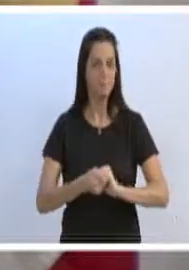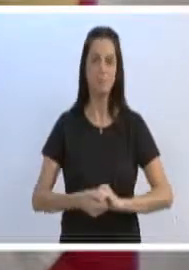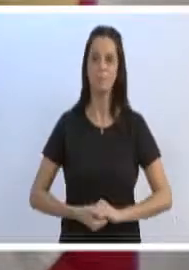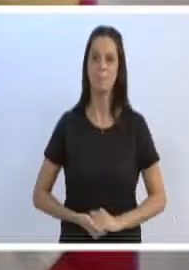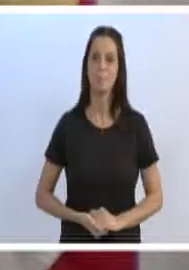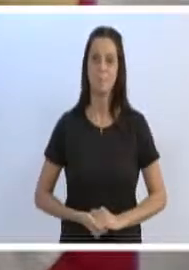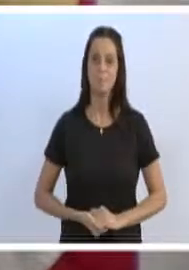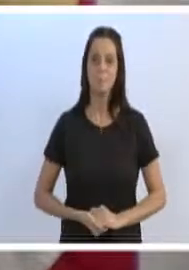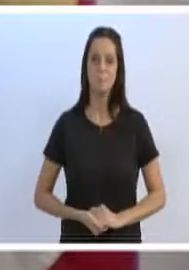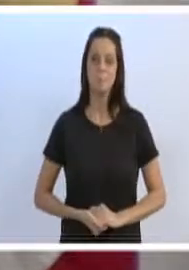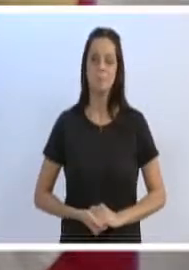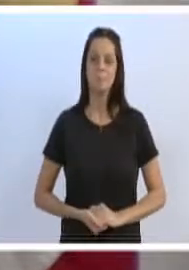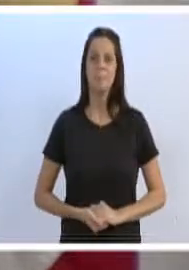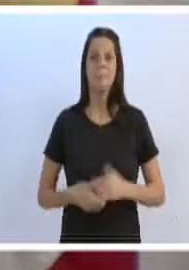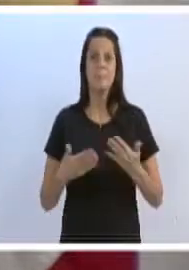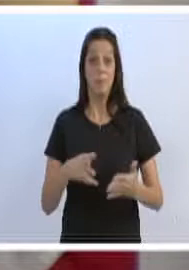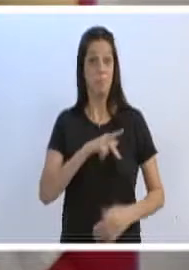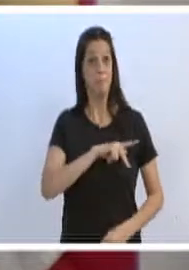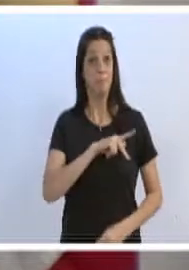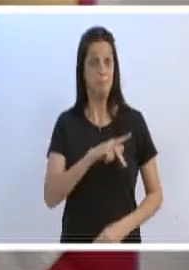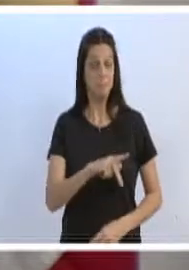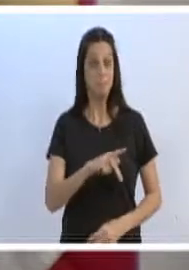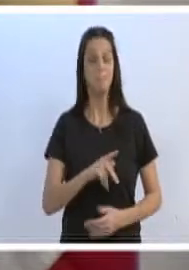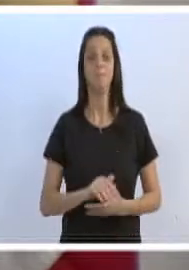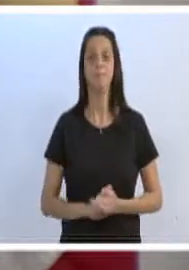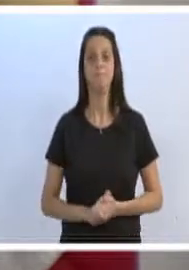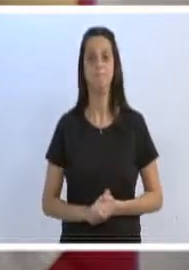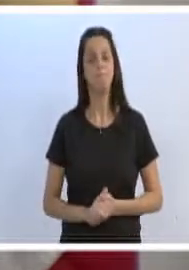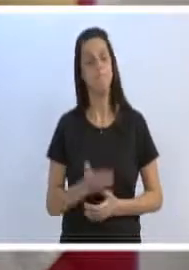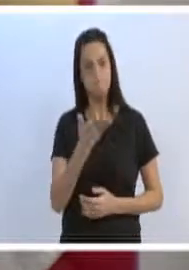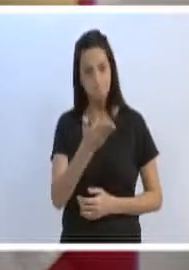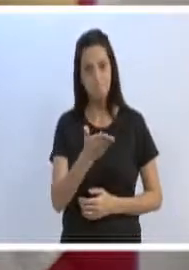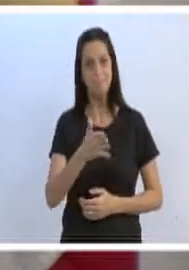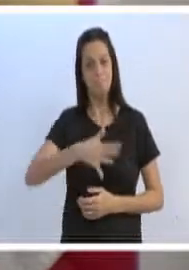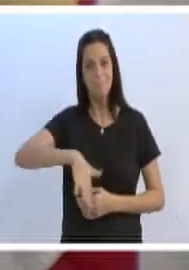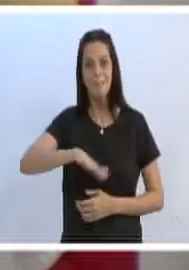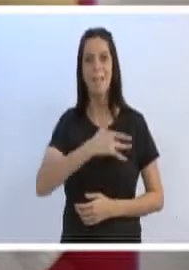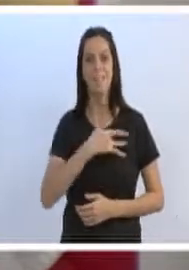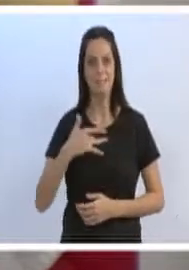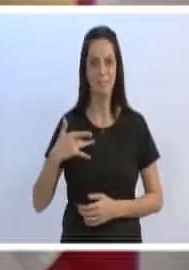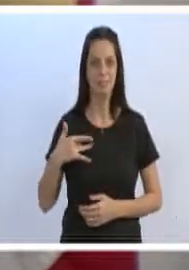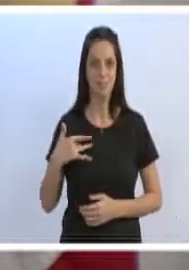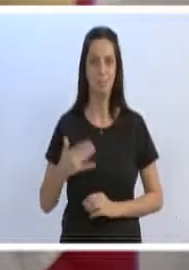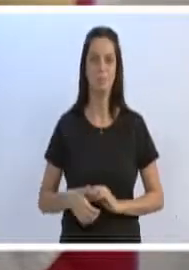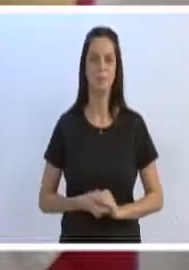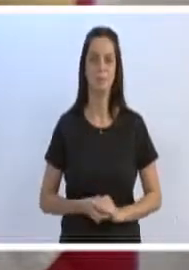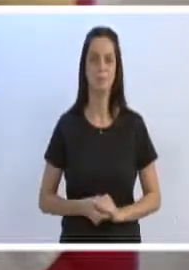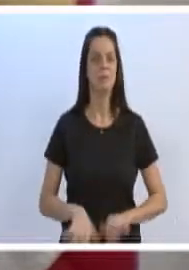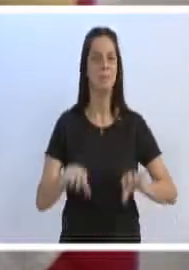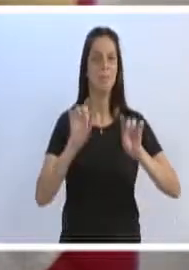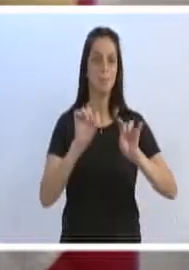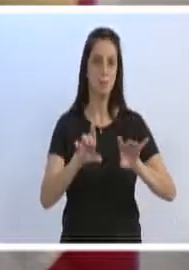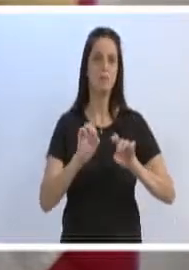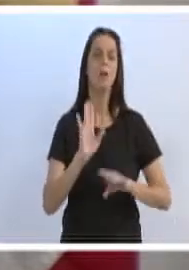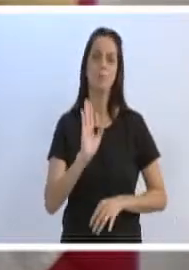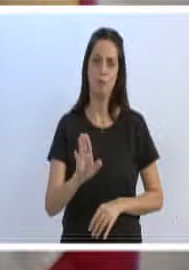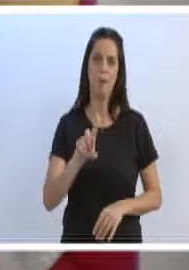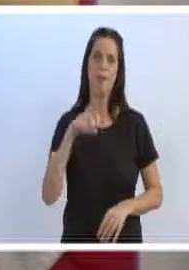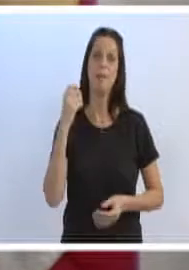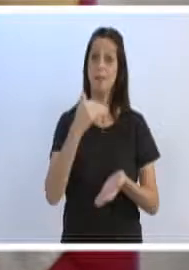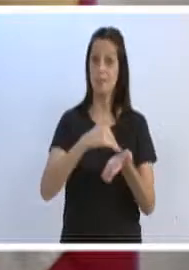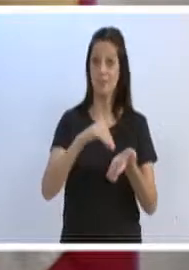senhor presidente vossa excelência que é da área da saúde em especial foi secretário nosso